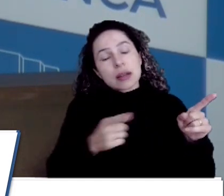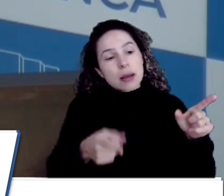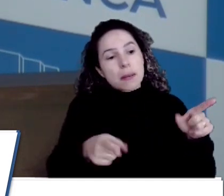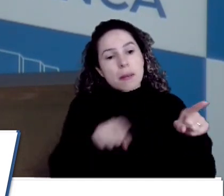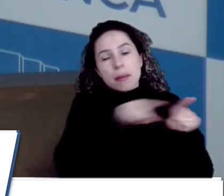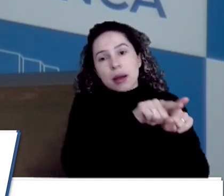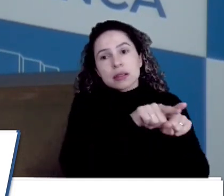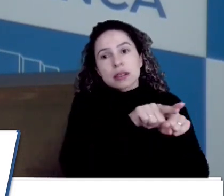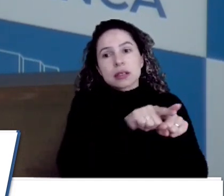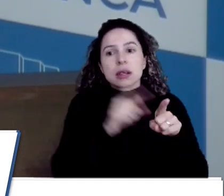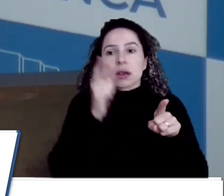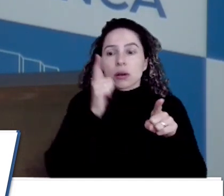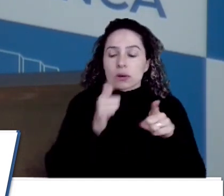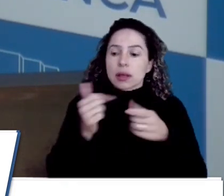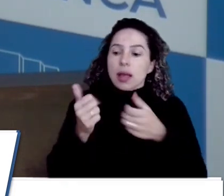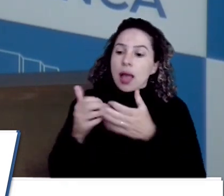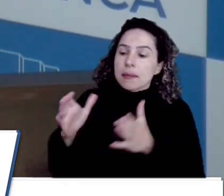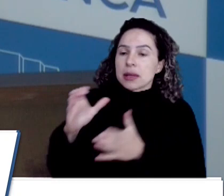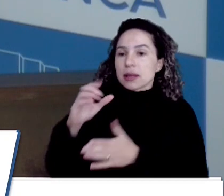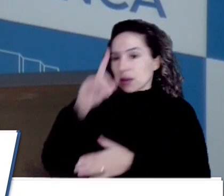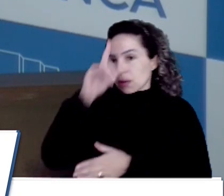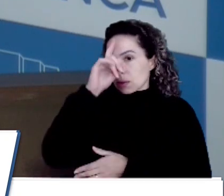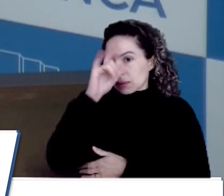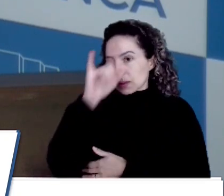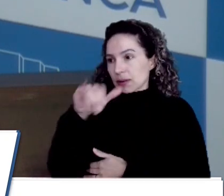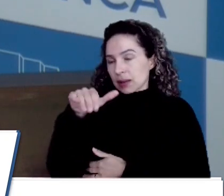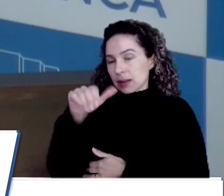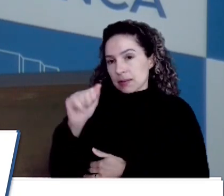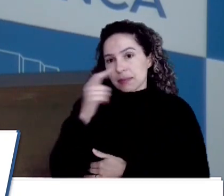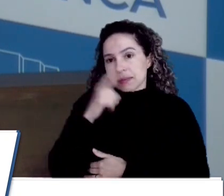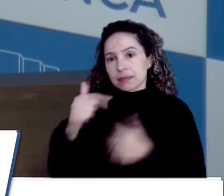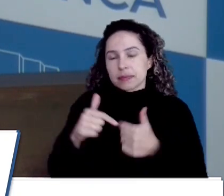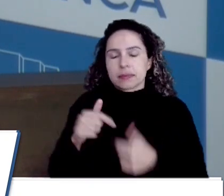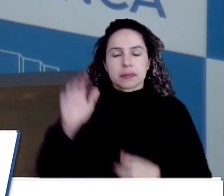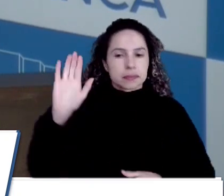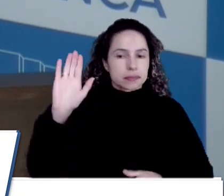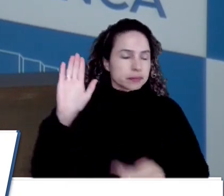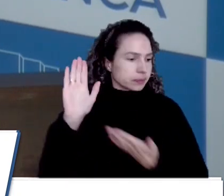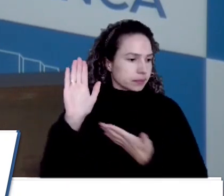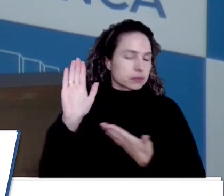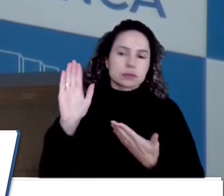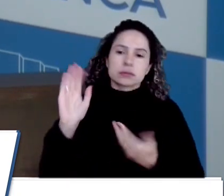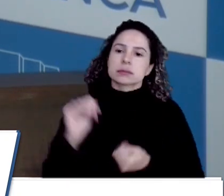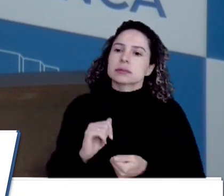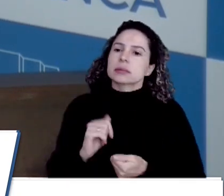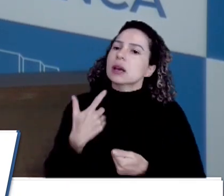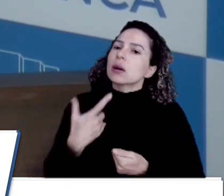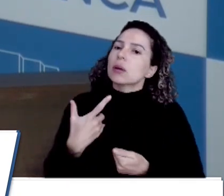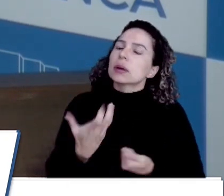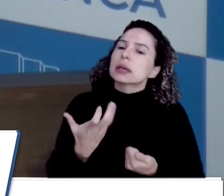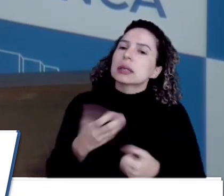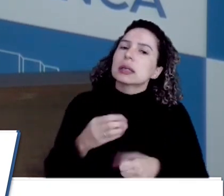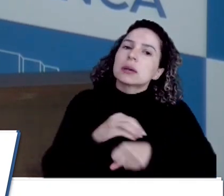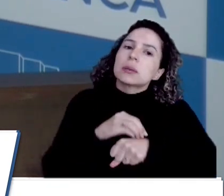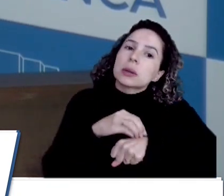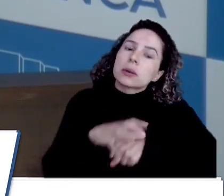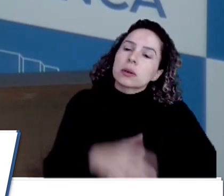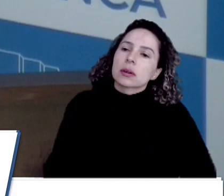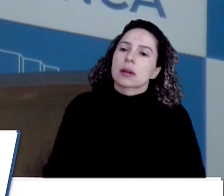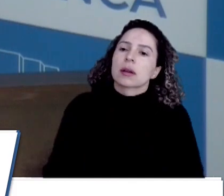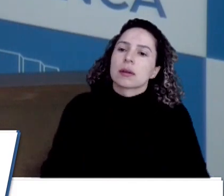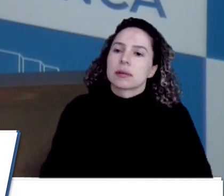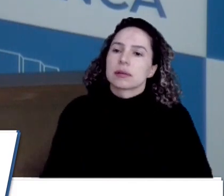pôr o Hospital da Caridade para funcionar. Uma parte, excelência. Pois não. Eu queria fazer uma sugestão, que